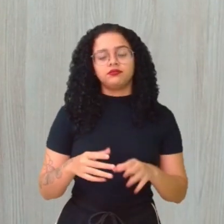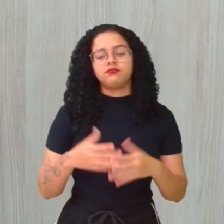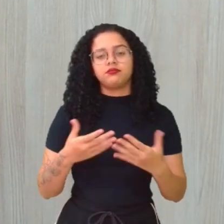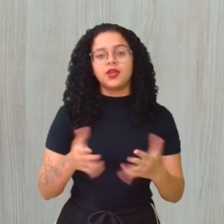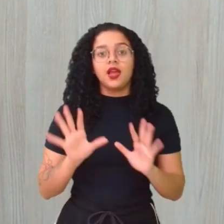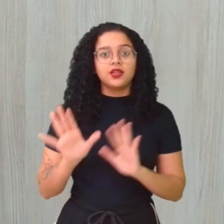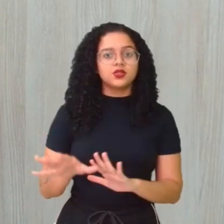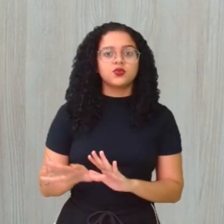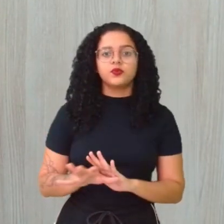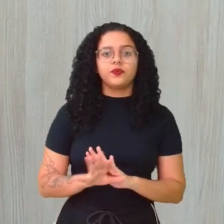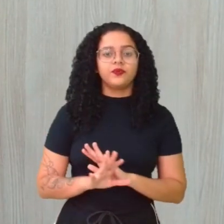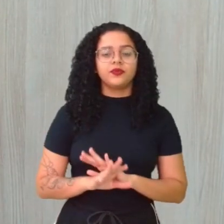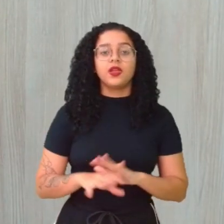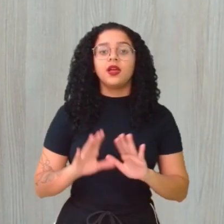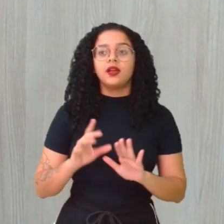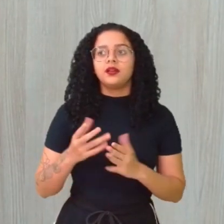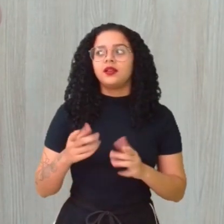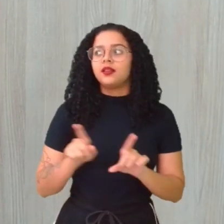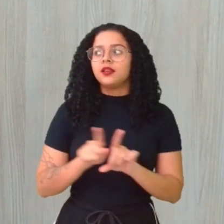isso. Depois...